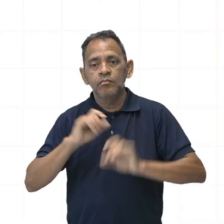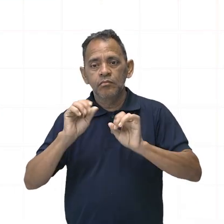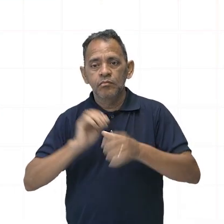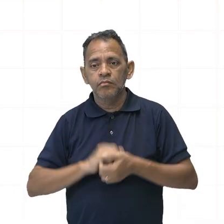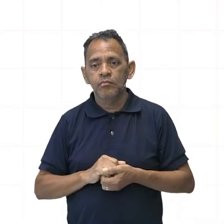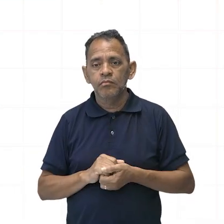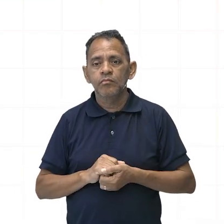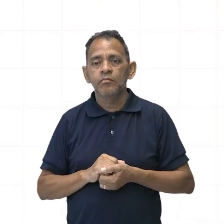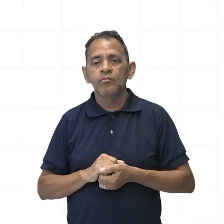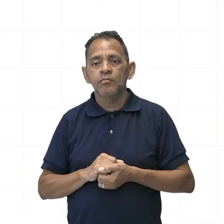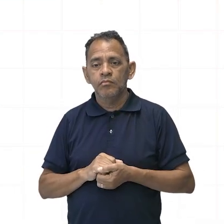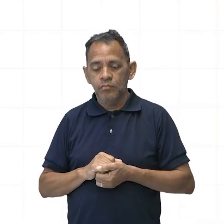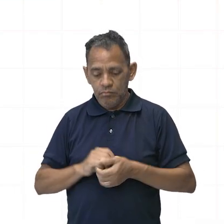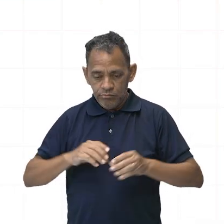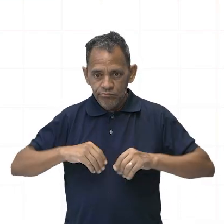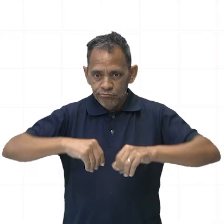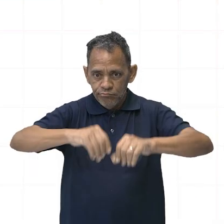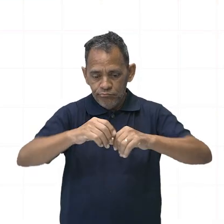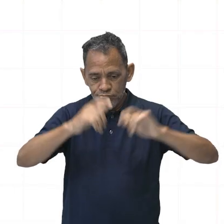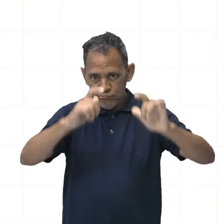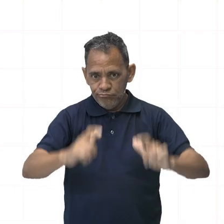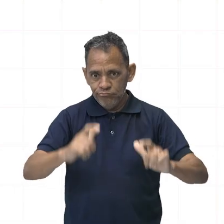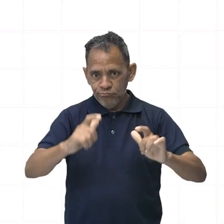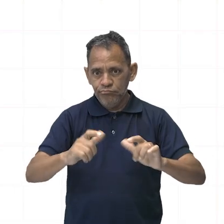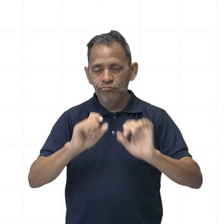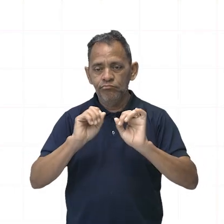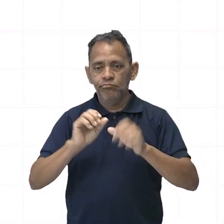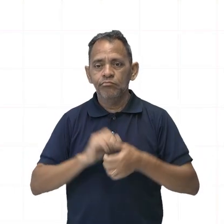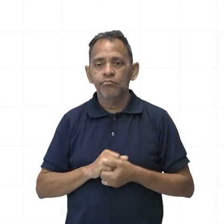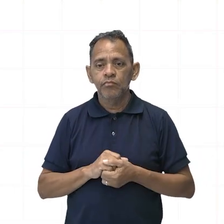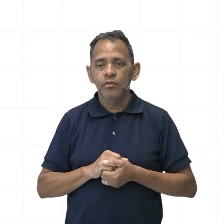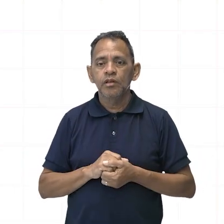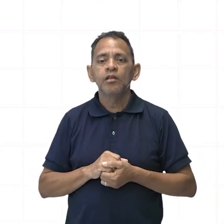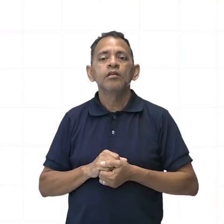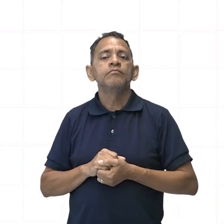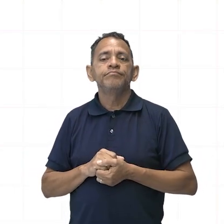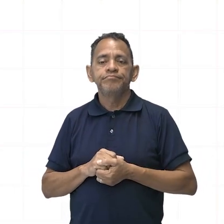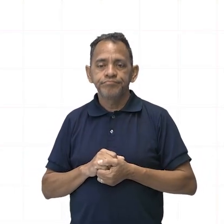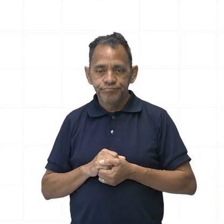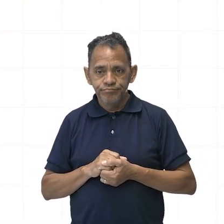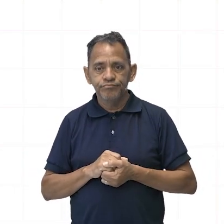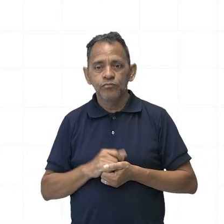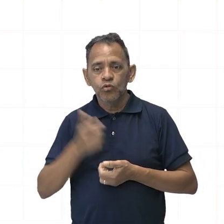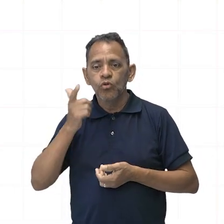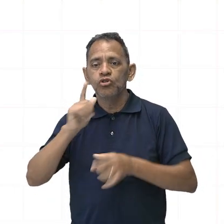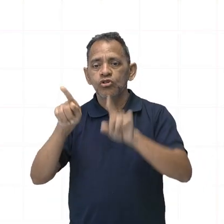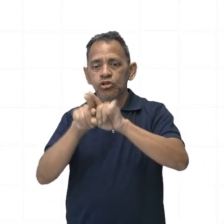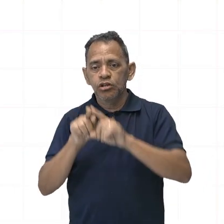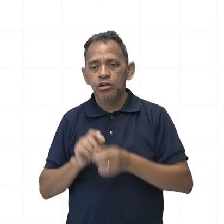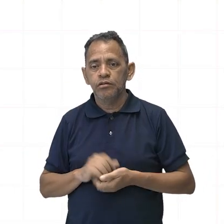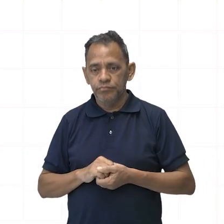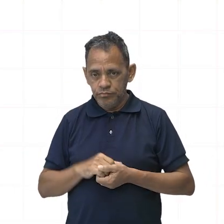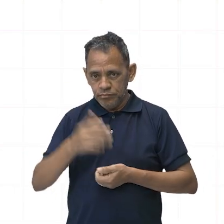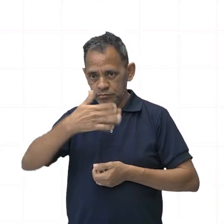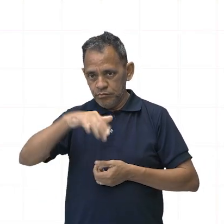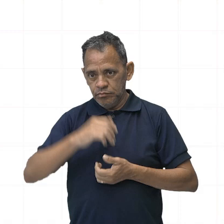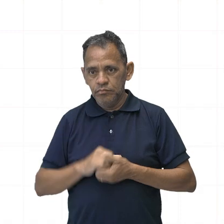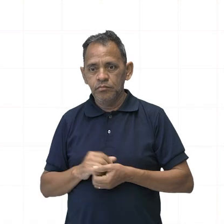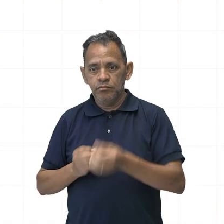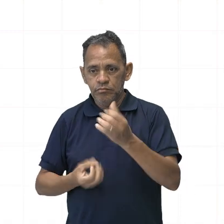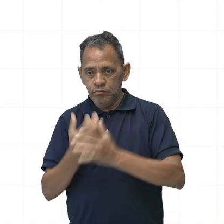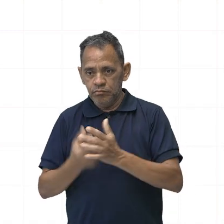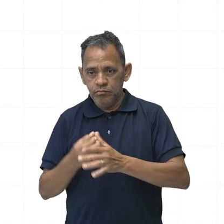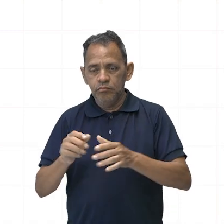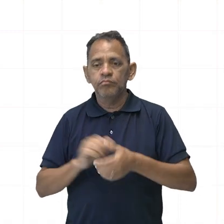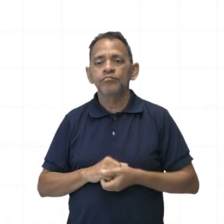A propriedade dos meios de produção. Olha só, os capitalistas,